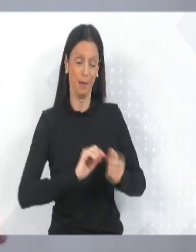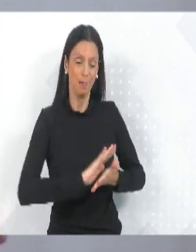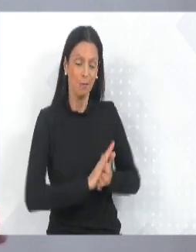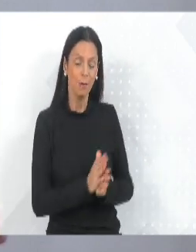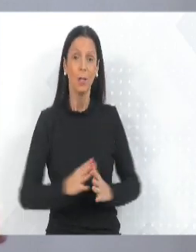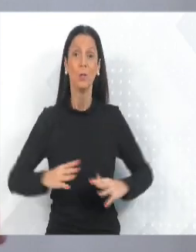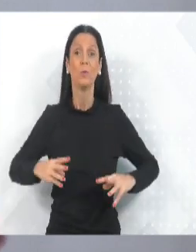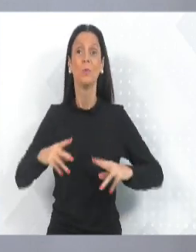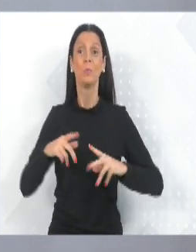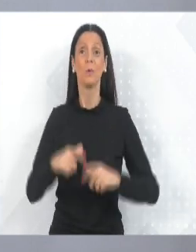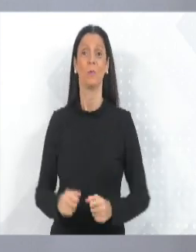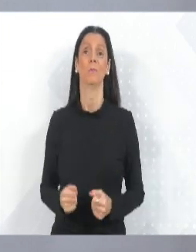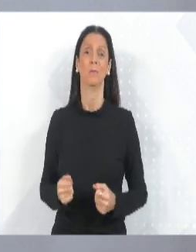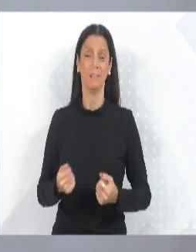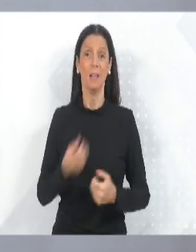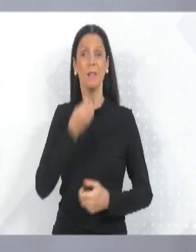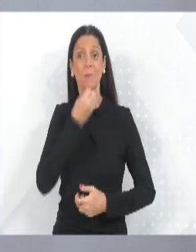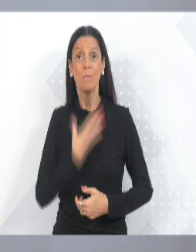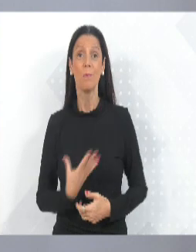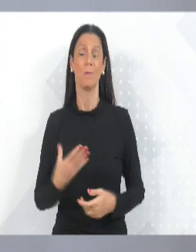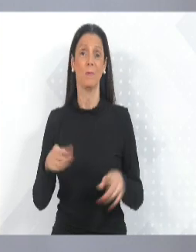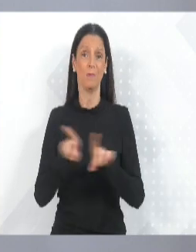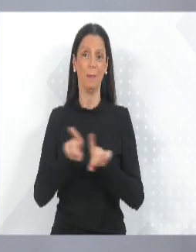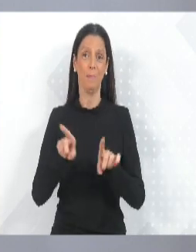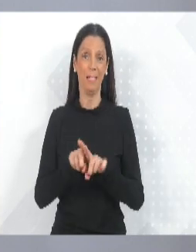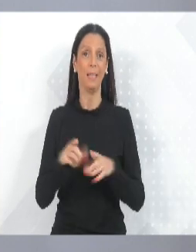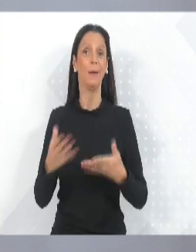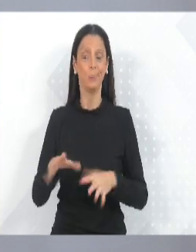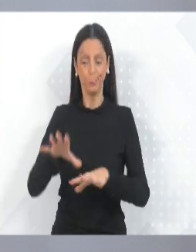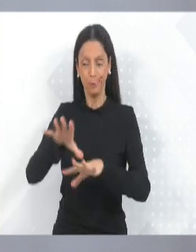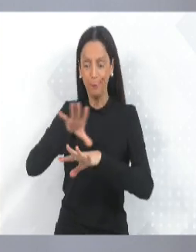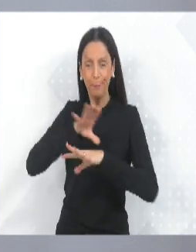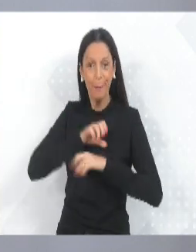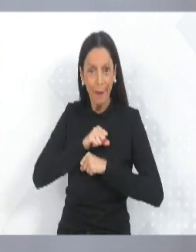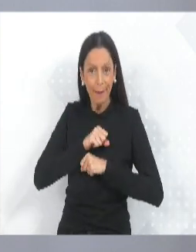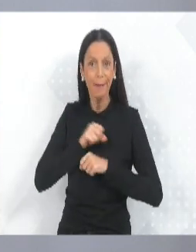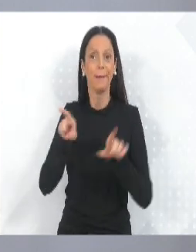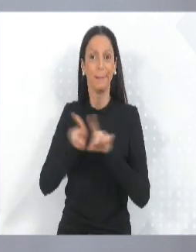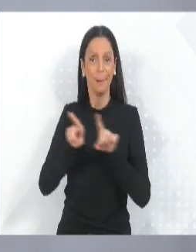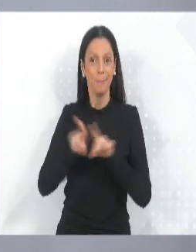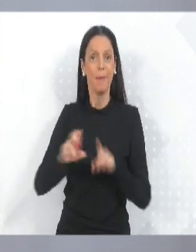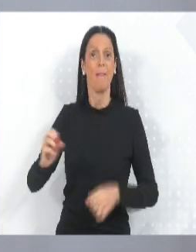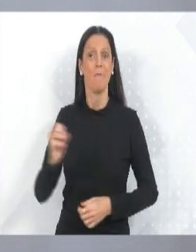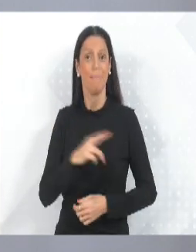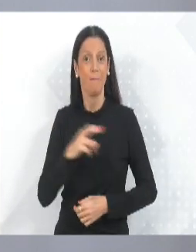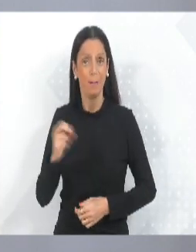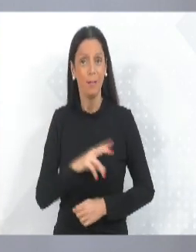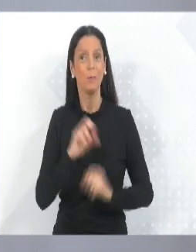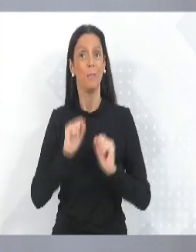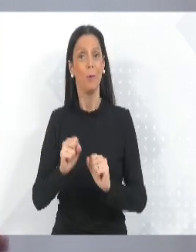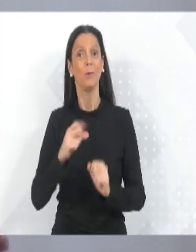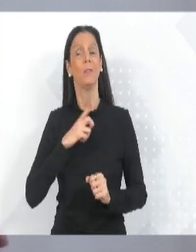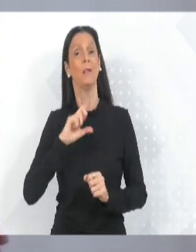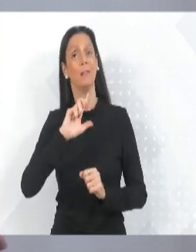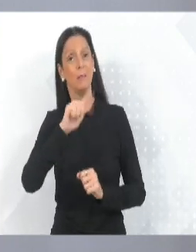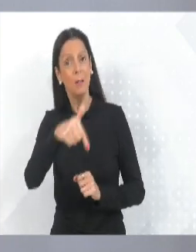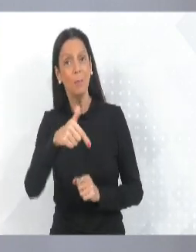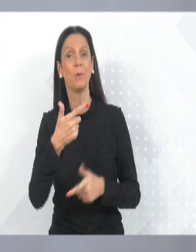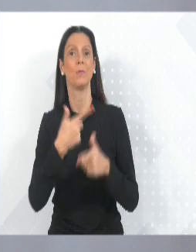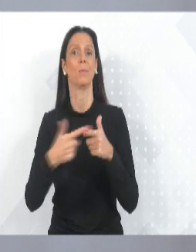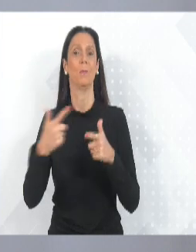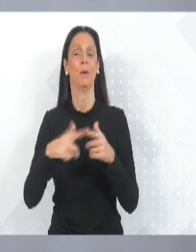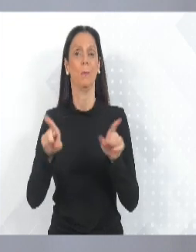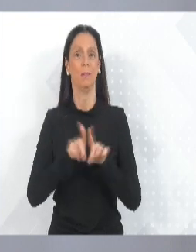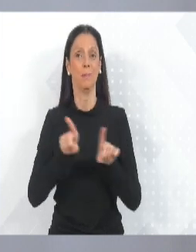suas bactérias sensíveis infecções virais são muito comum infecções respiratórias superiores e nós tratamos com